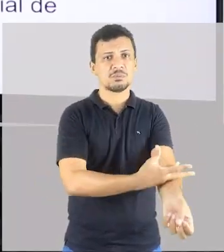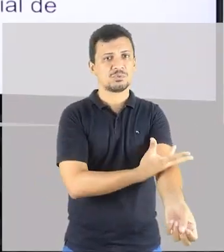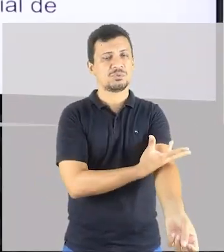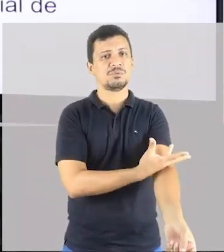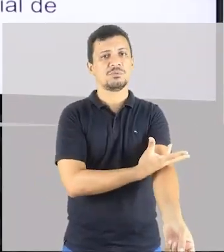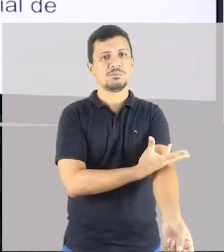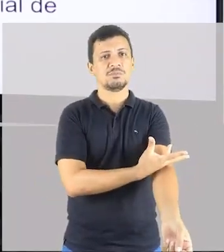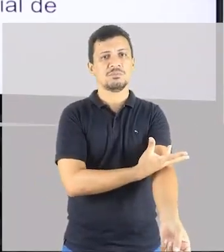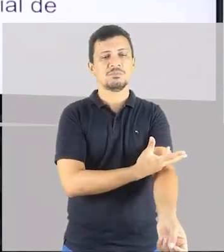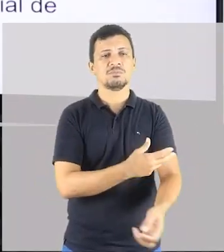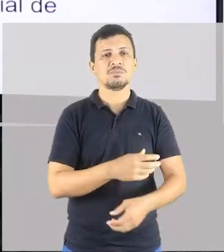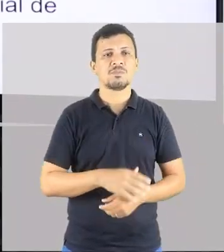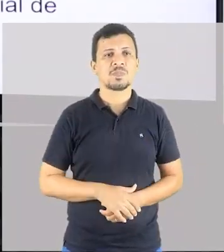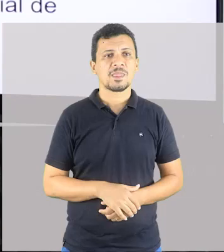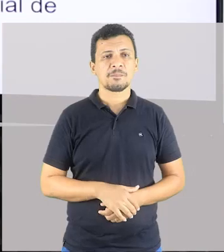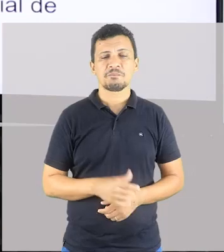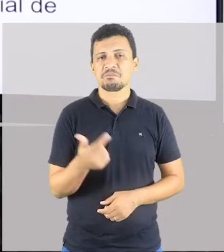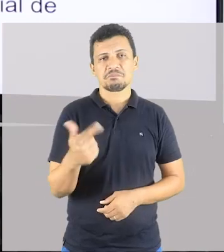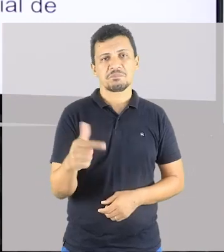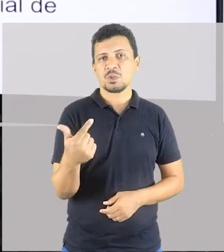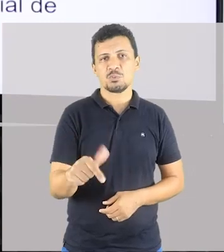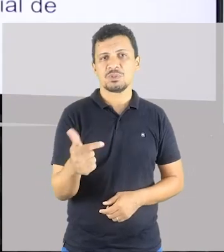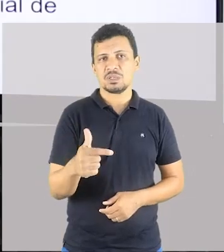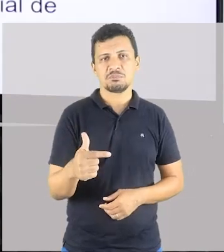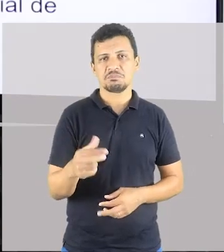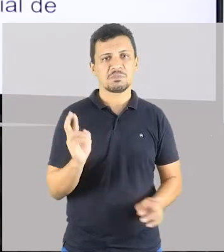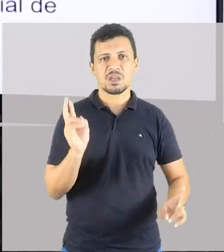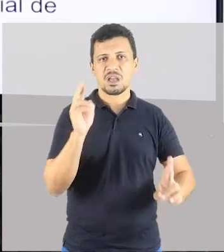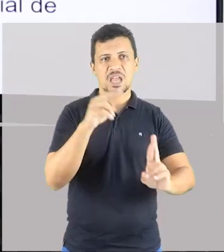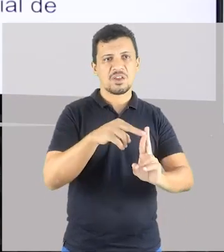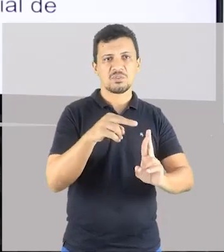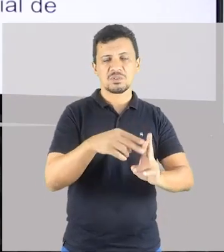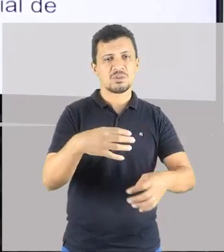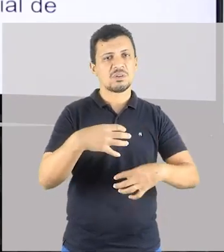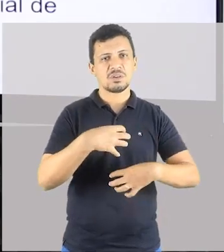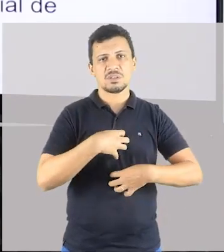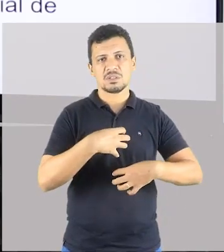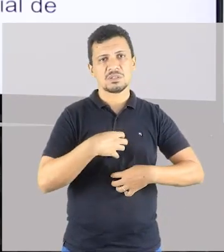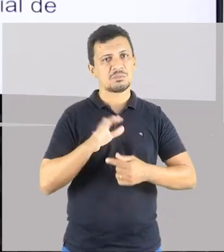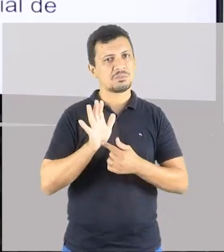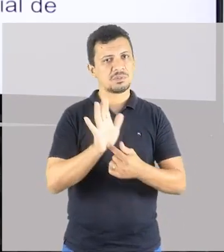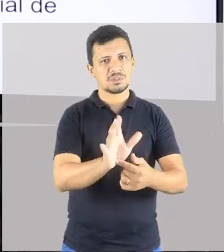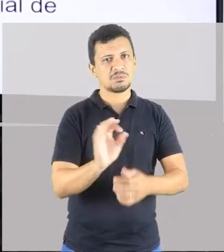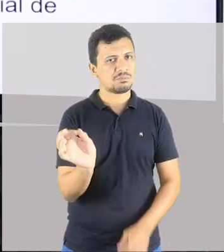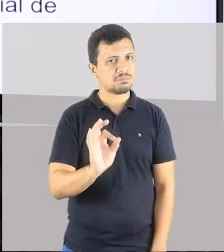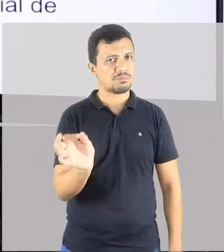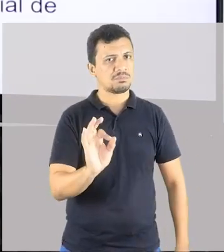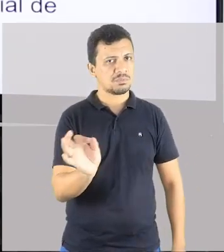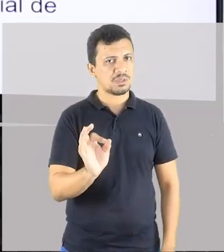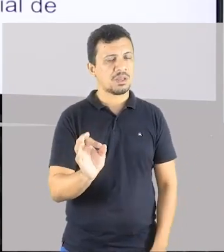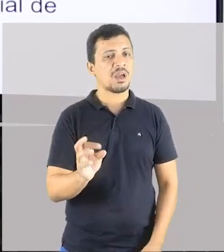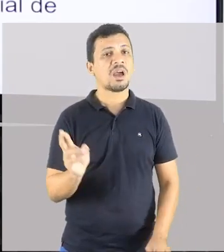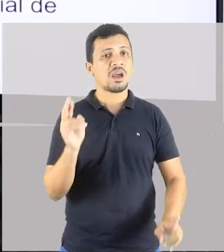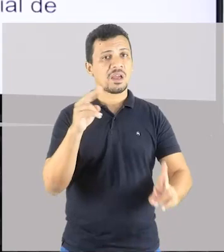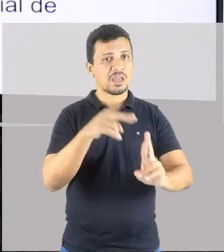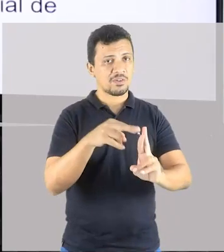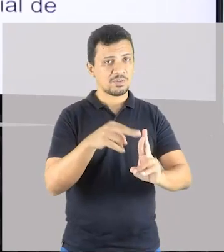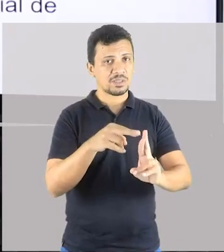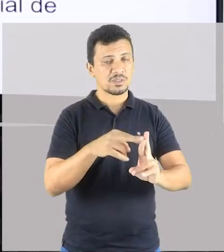né, na associação. E nós não temos a referência aqui da função expressiva, nós temos aqui a referência da